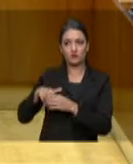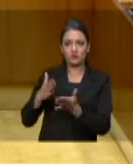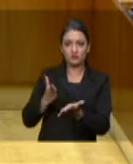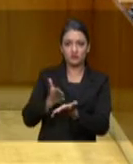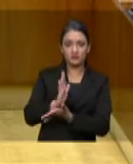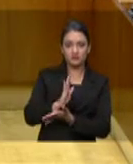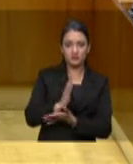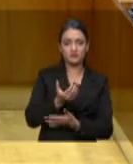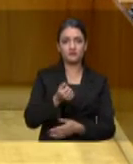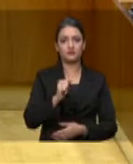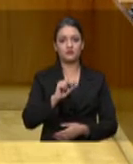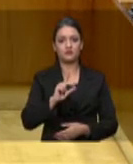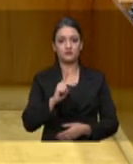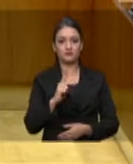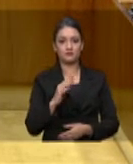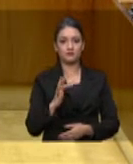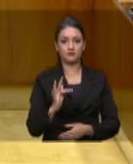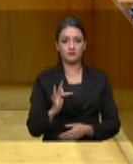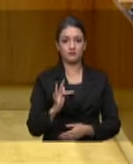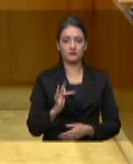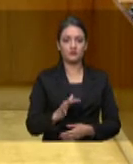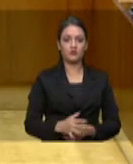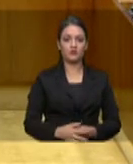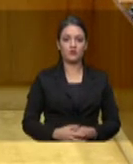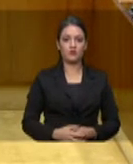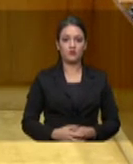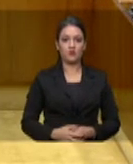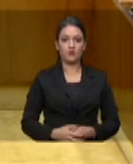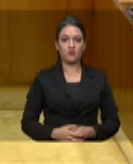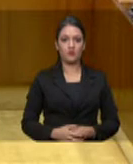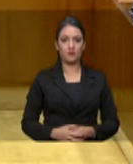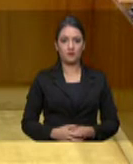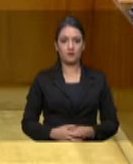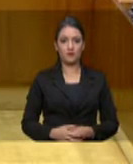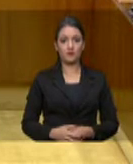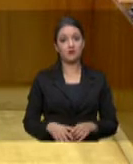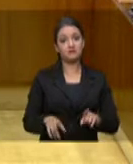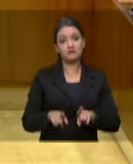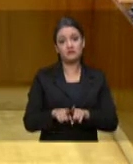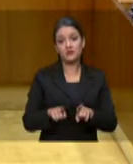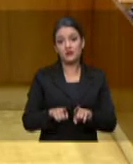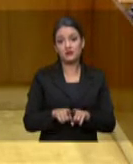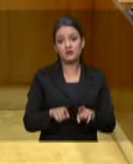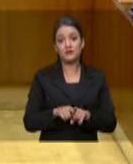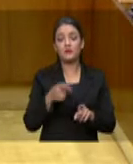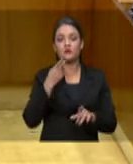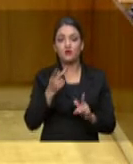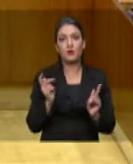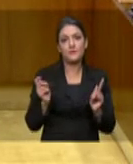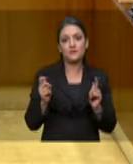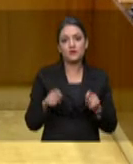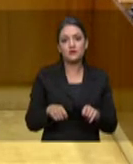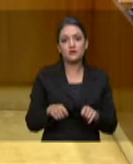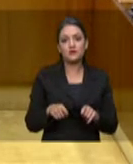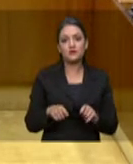da DPF. E aplicou o princípio da fungibilidade, que também é